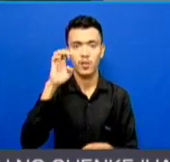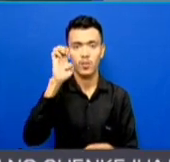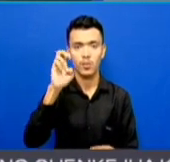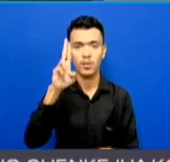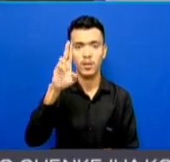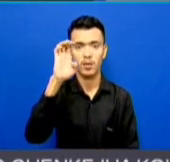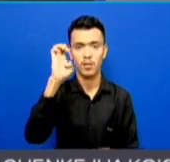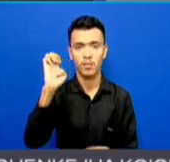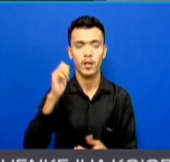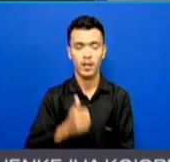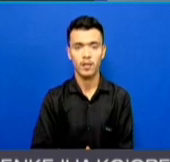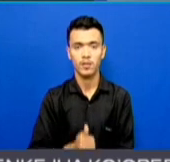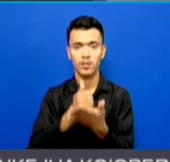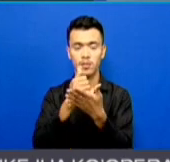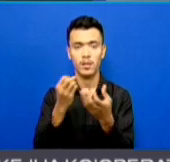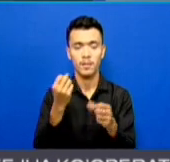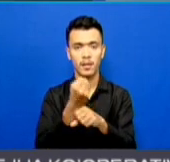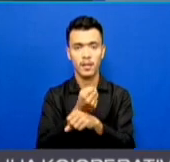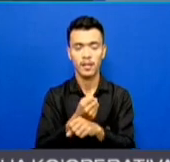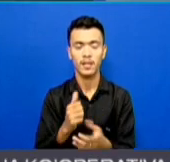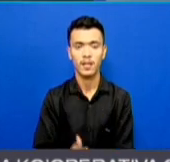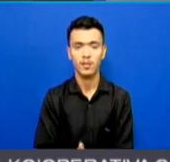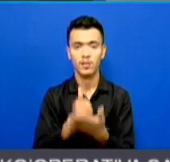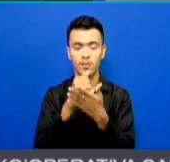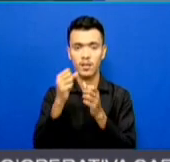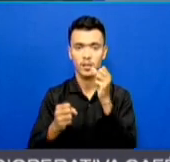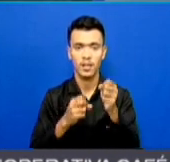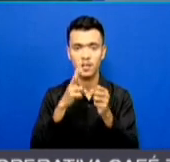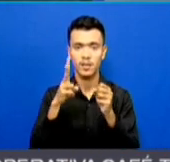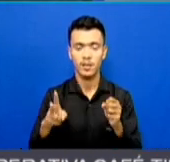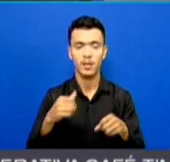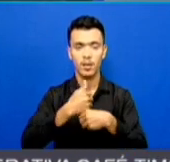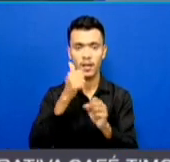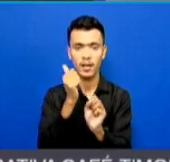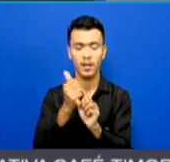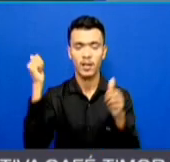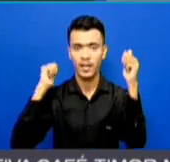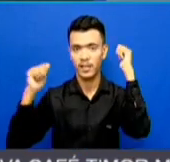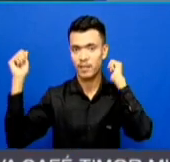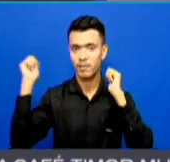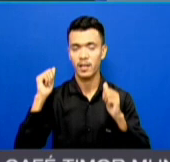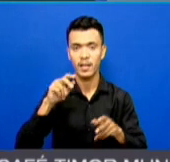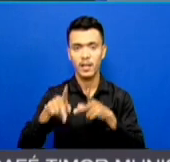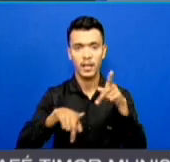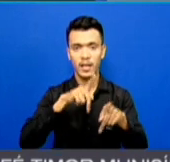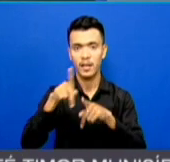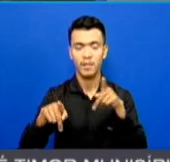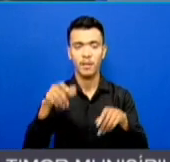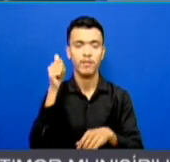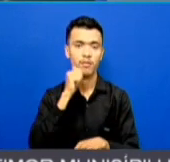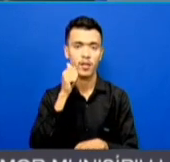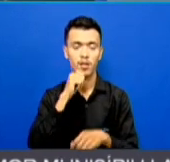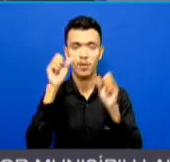ni apoio makas, tambah ni malu si apoio basusere civil organisa eventu ni, atu asegura kata emas sira votantes liu feto,